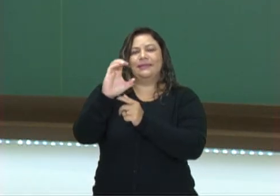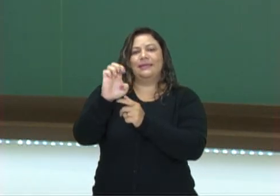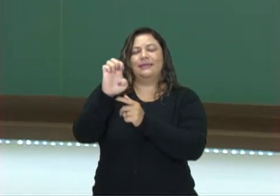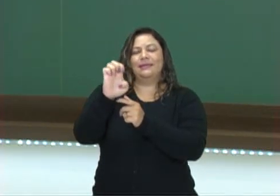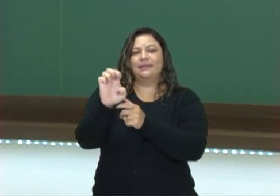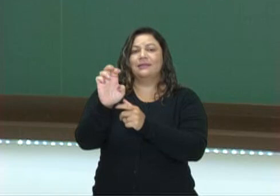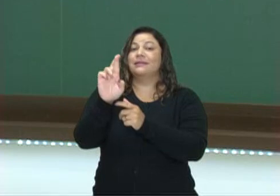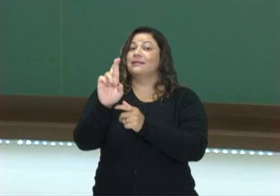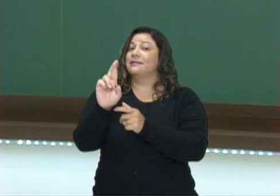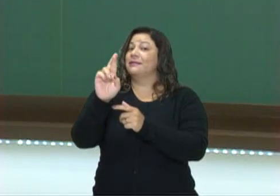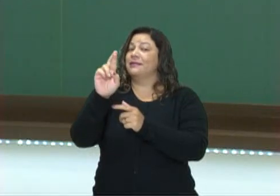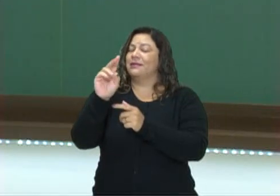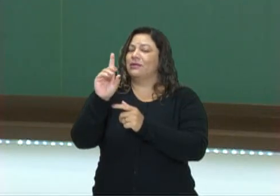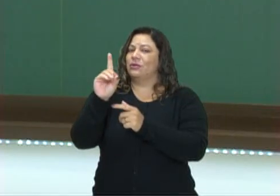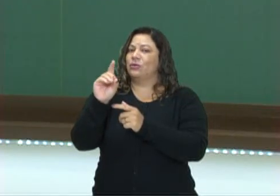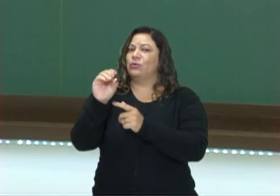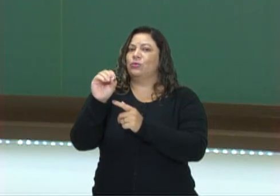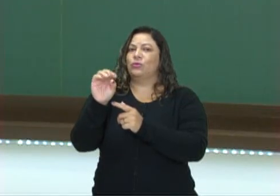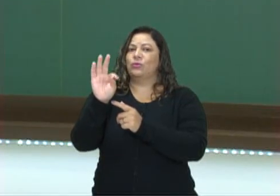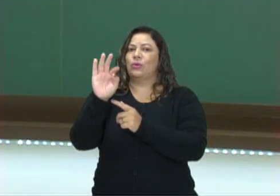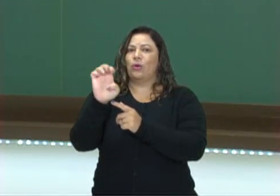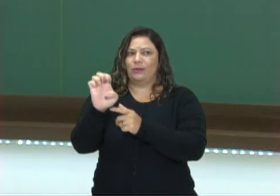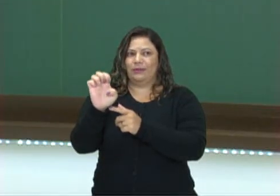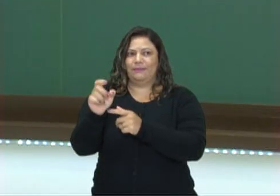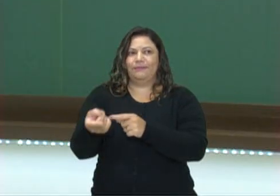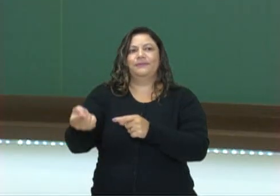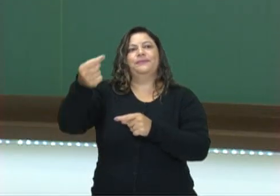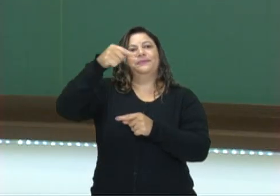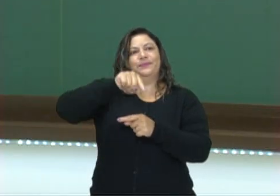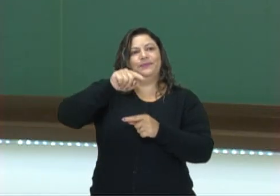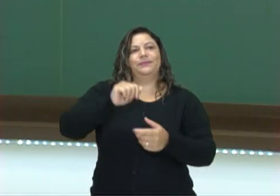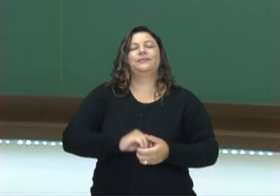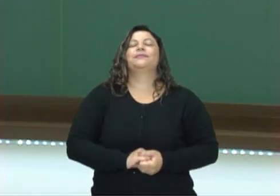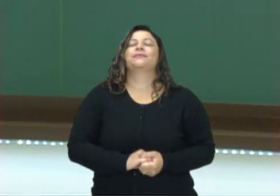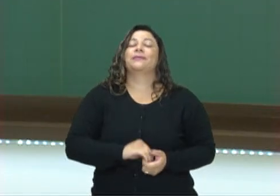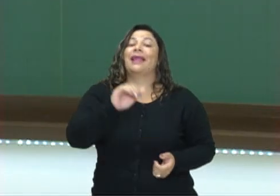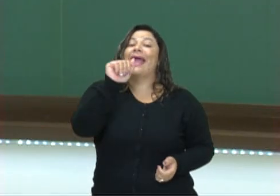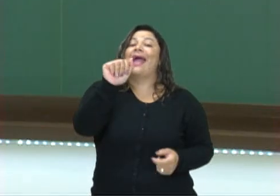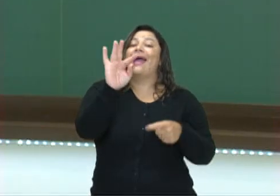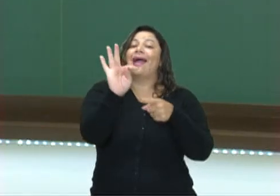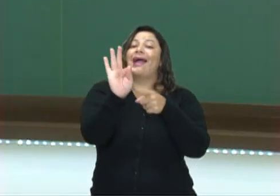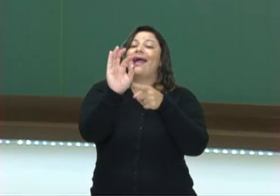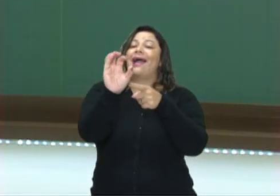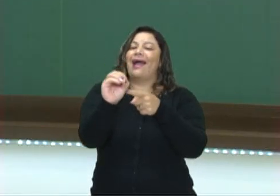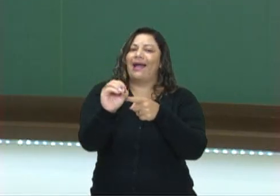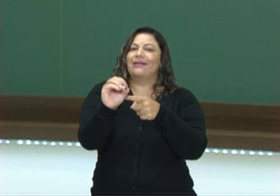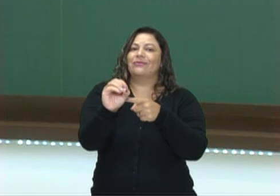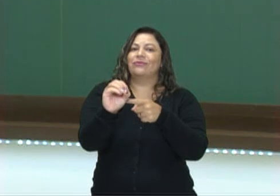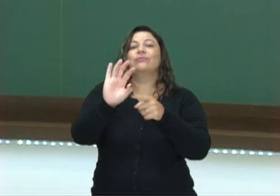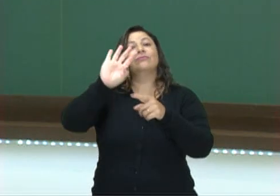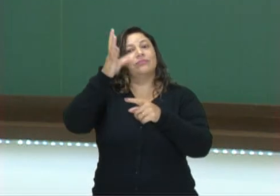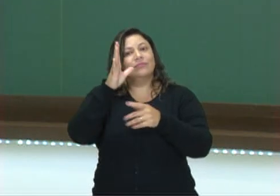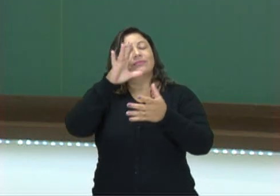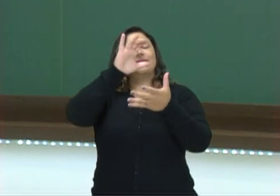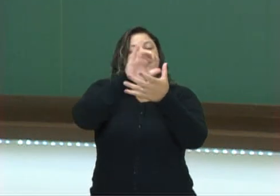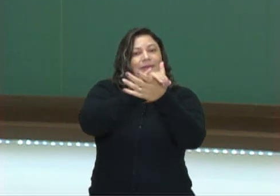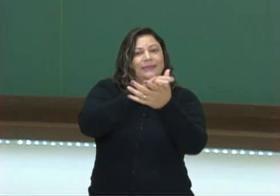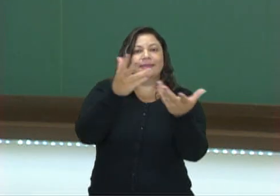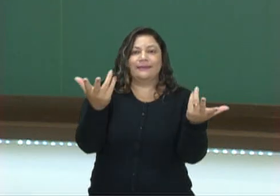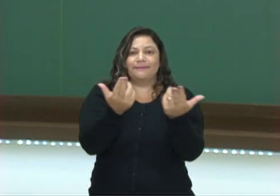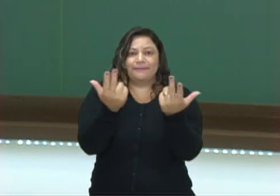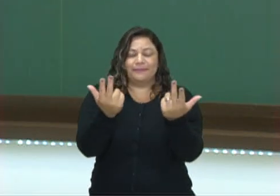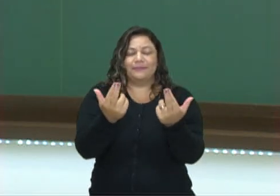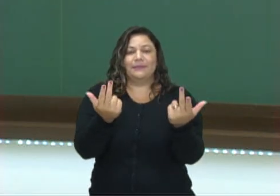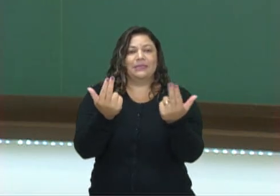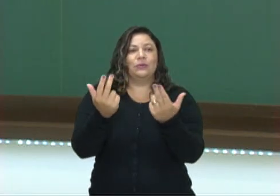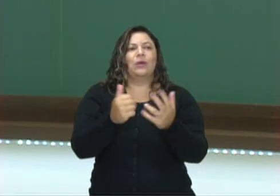aqui, noiva definiu o ato. Qual o ato? O ato do padre realizar o casamento em Libras. Ainda, esse